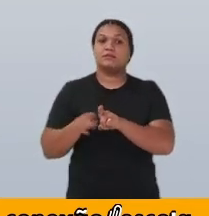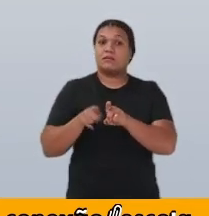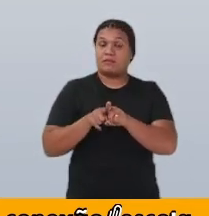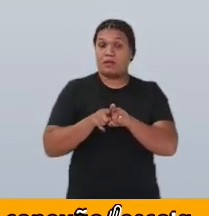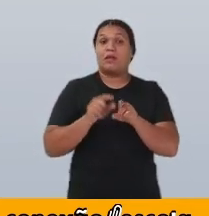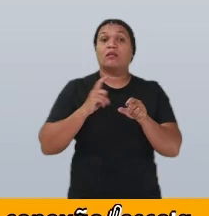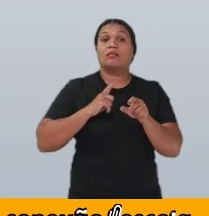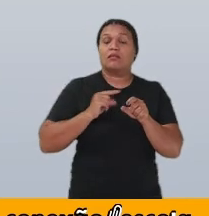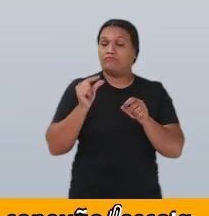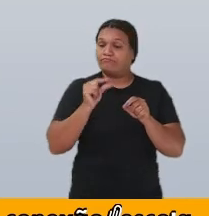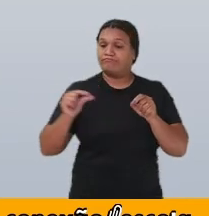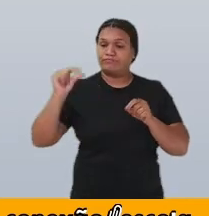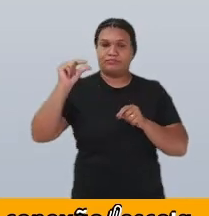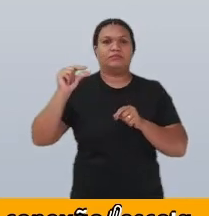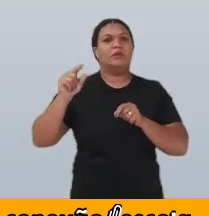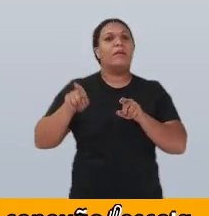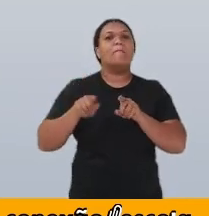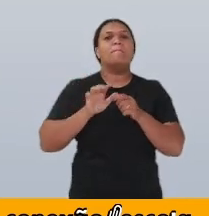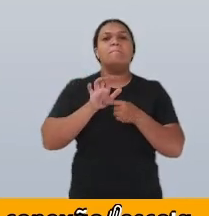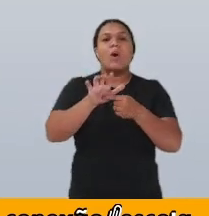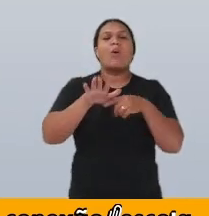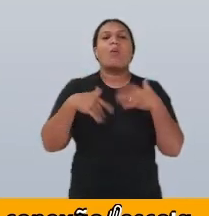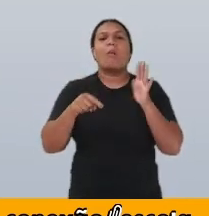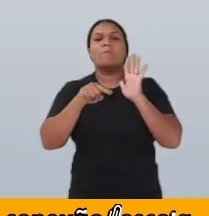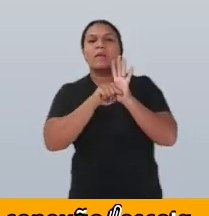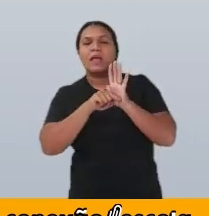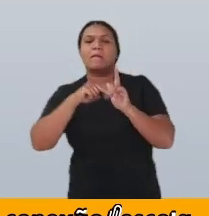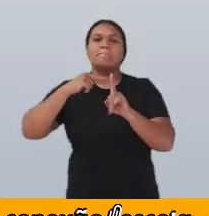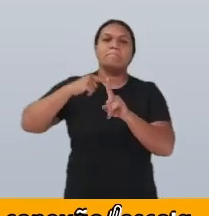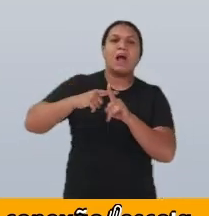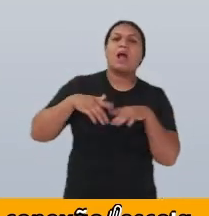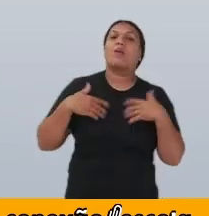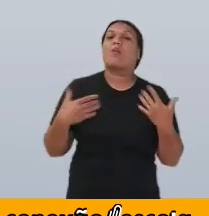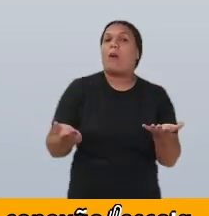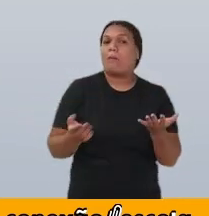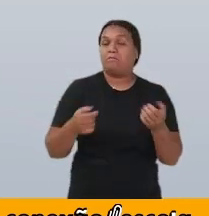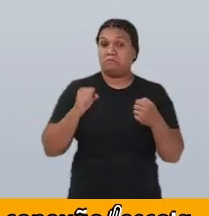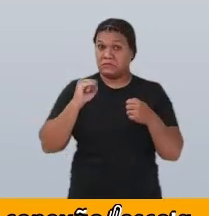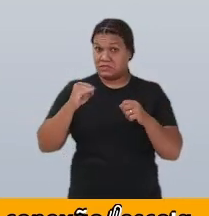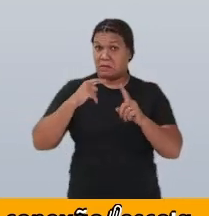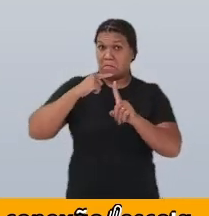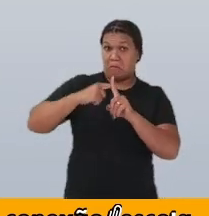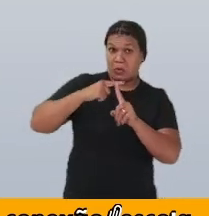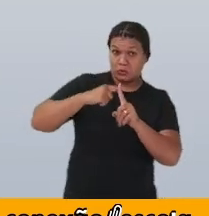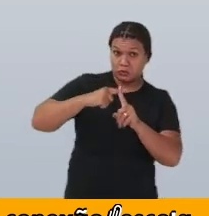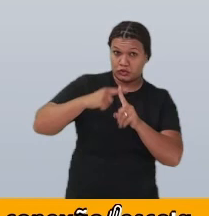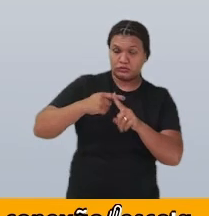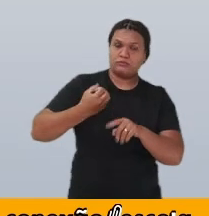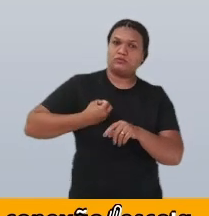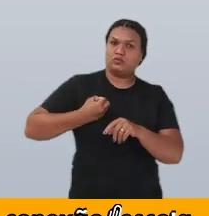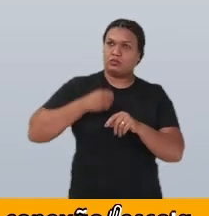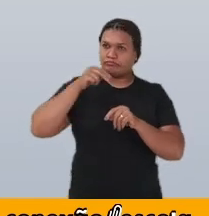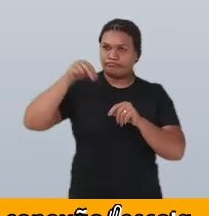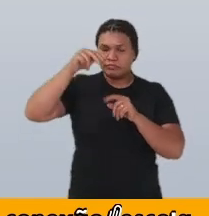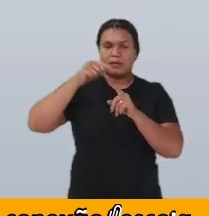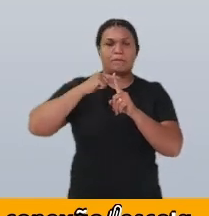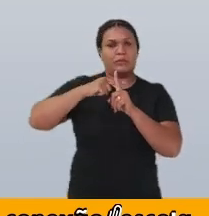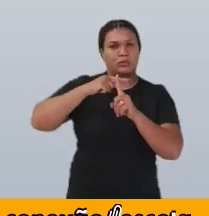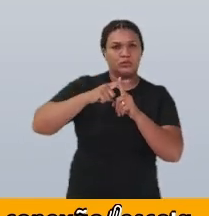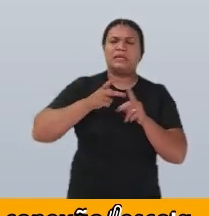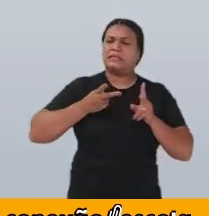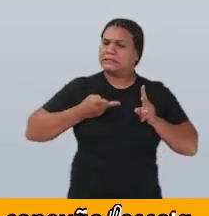e o sinal da potência. Se eu tenho uma base positiva, um número positivo, a